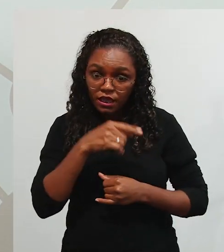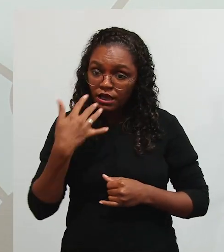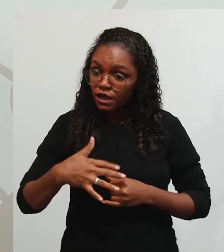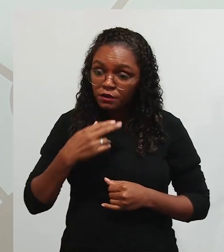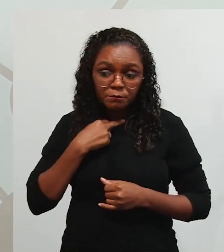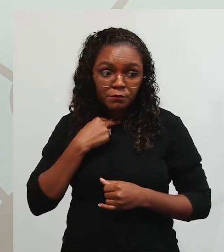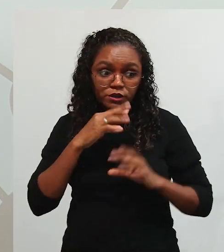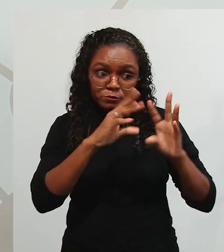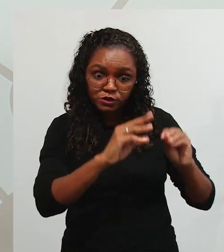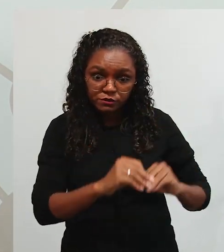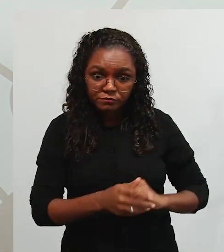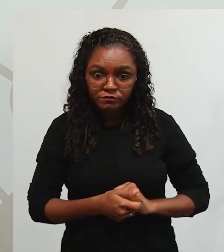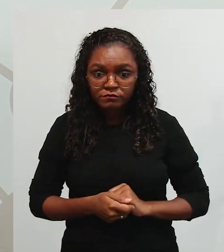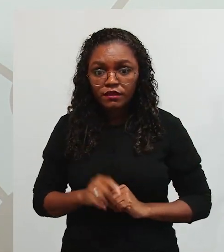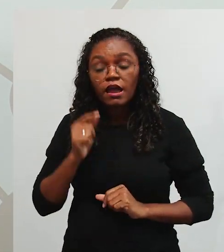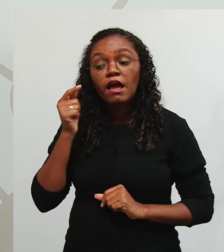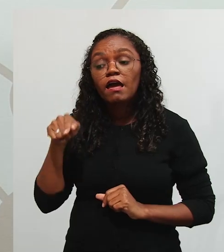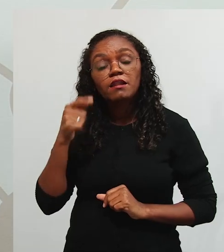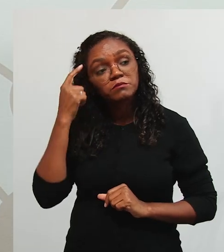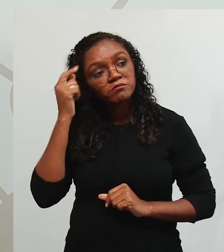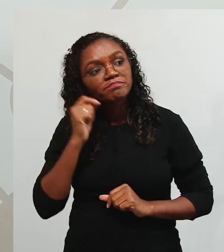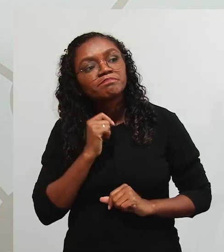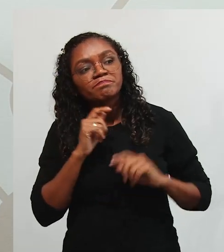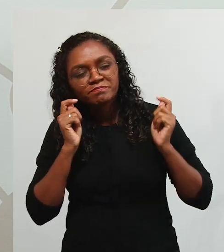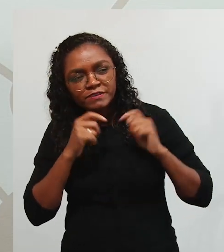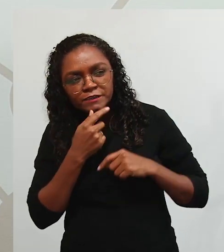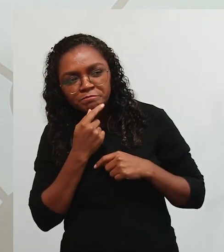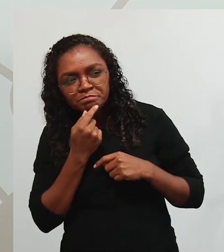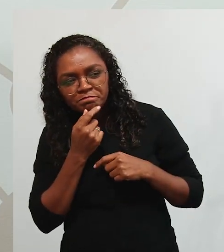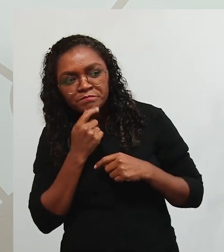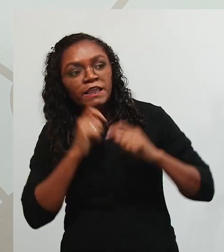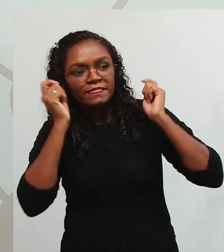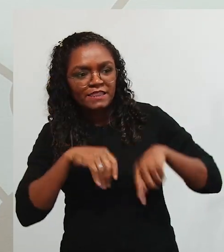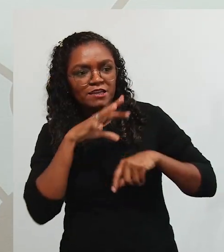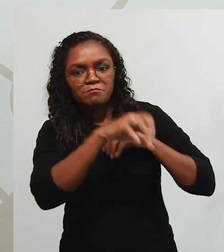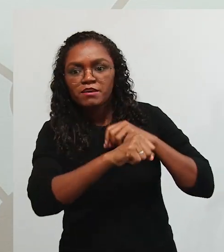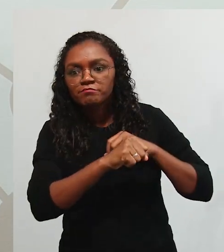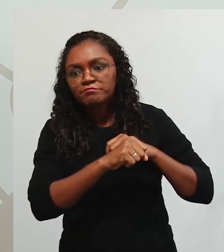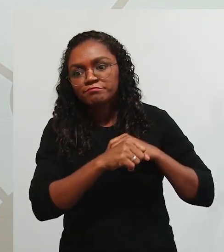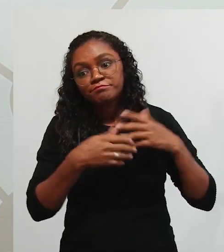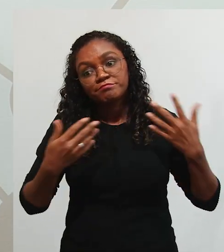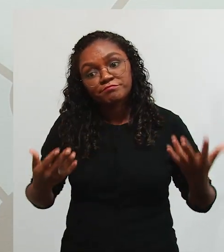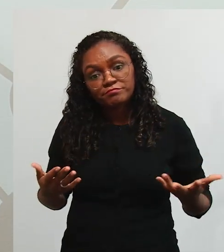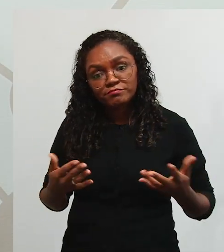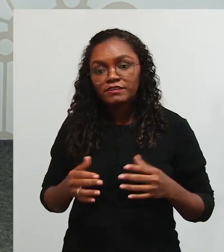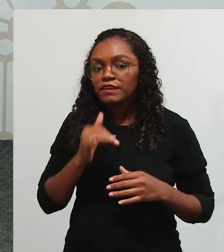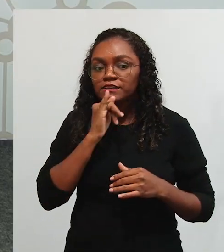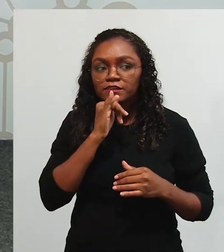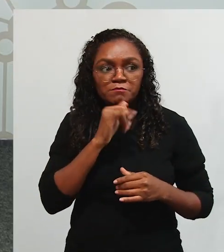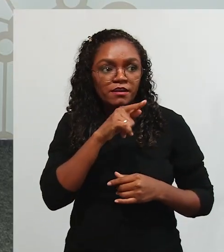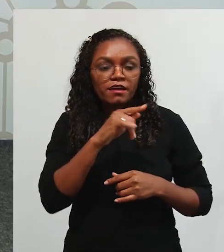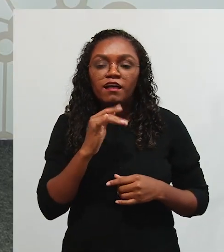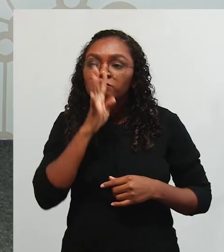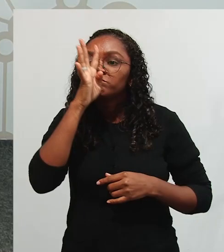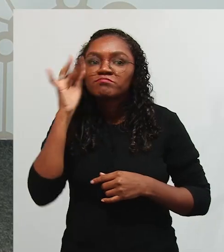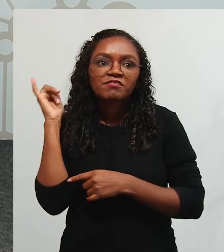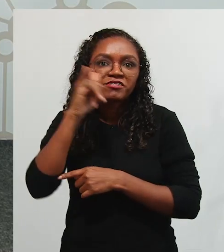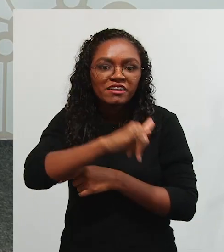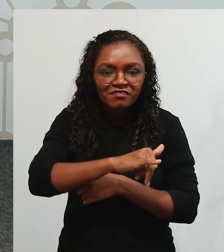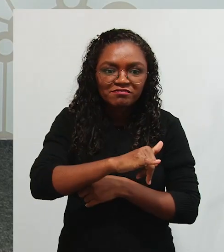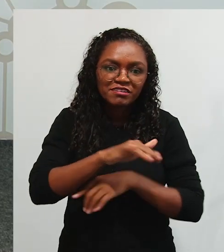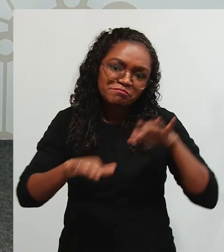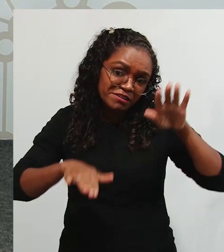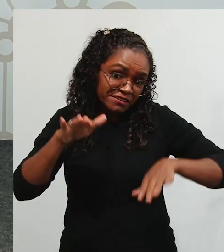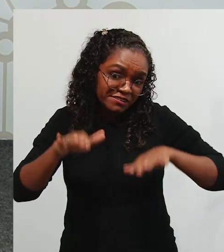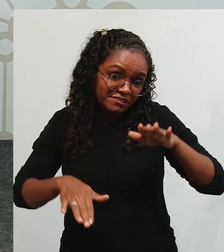pode mexer, ela vai imaginar que aquilo serve para alguma coisa. É uma verdade. nave, é um avião, enfim.